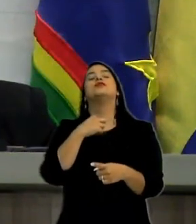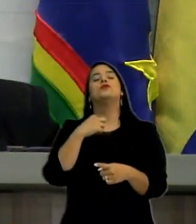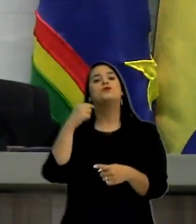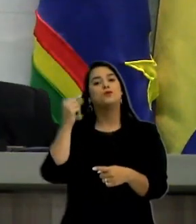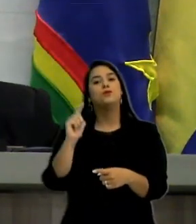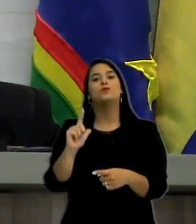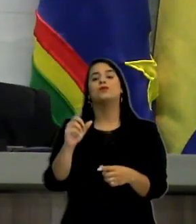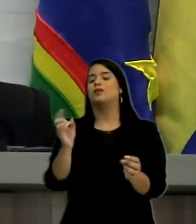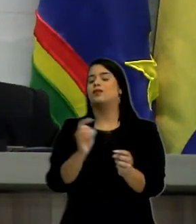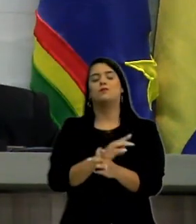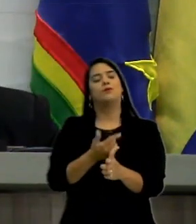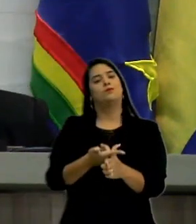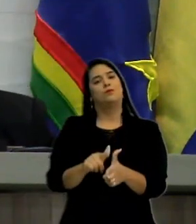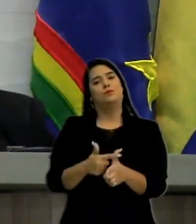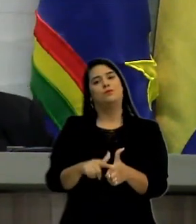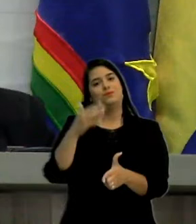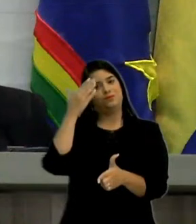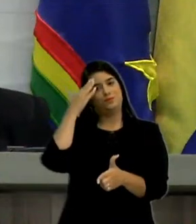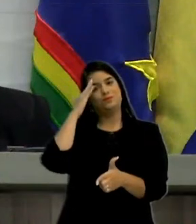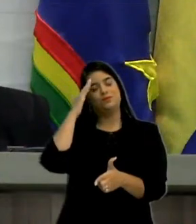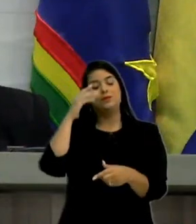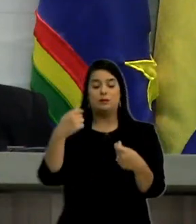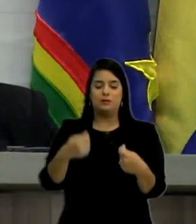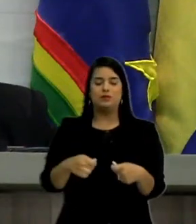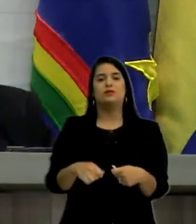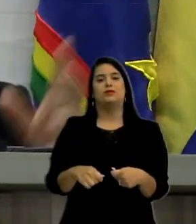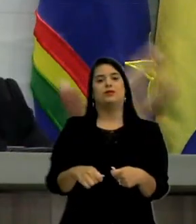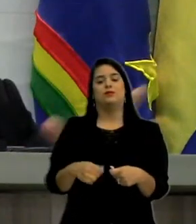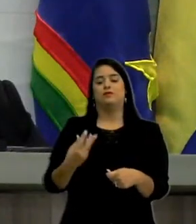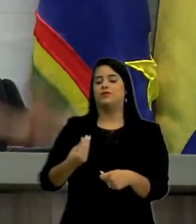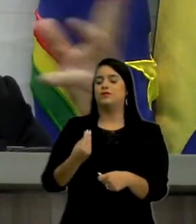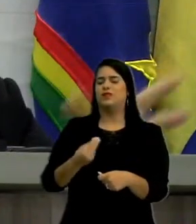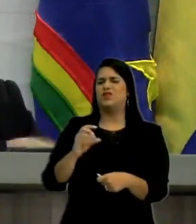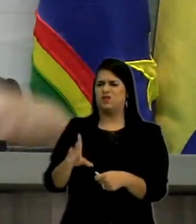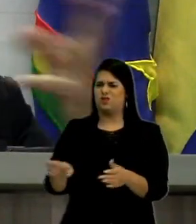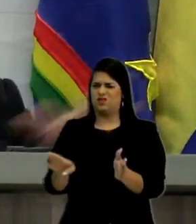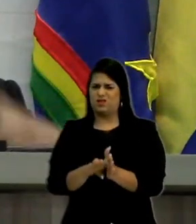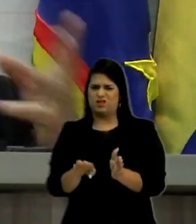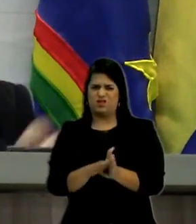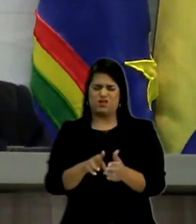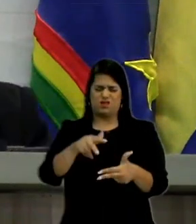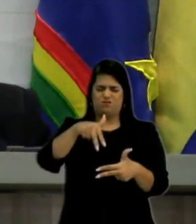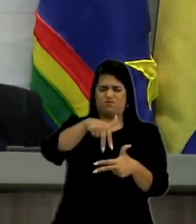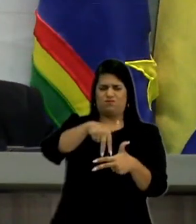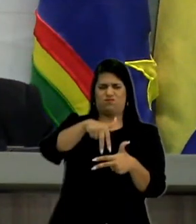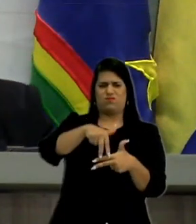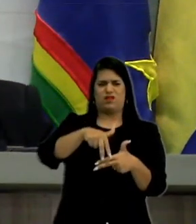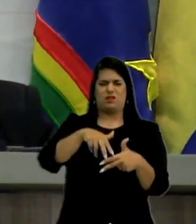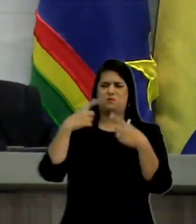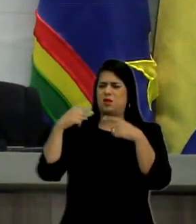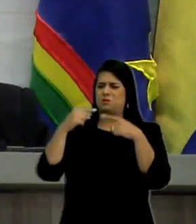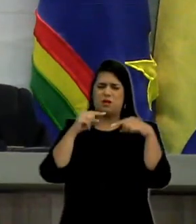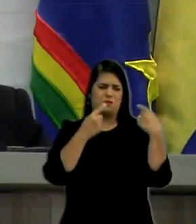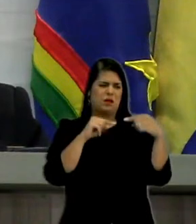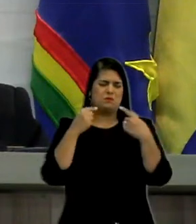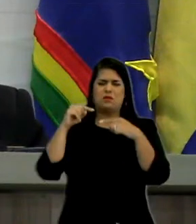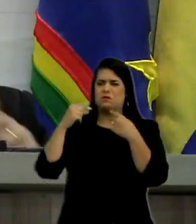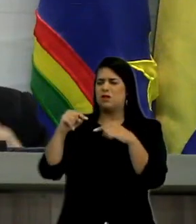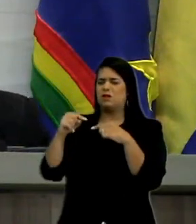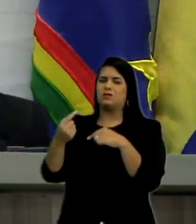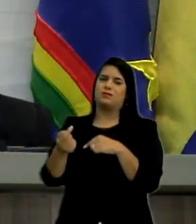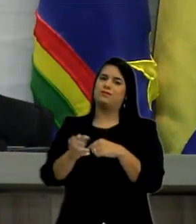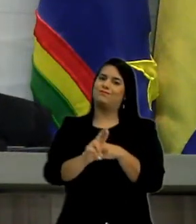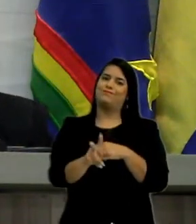problema resolvido. E é assim que temos que fazer. Não só chegar aqui, só criticar, não. Vamos